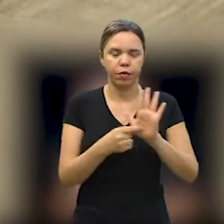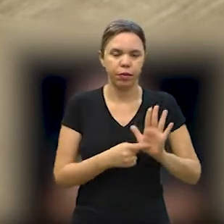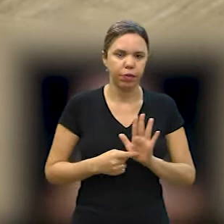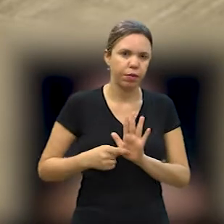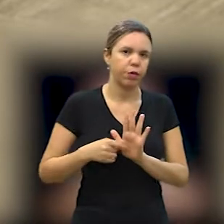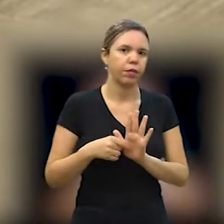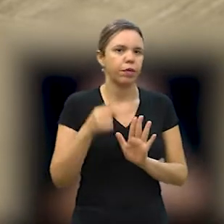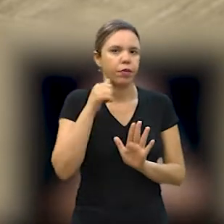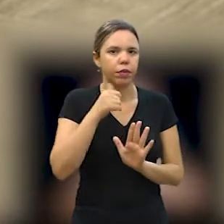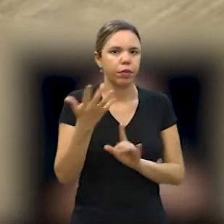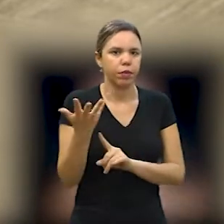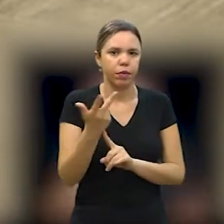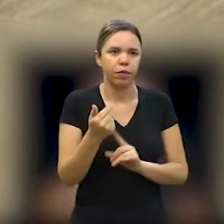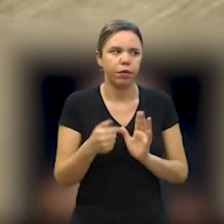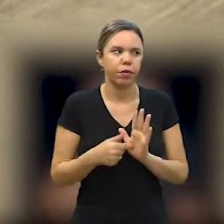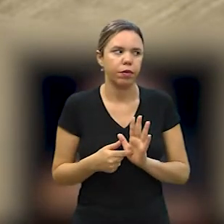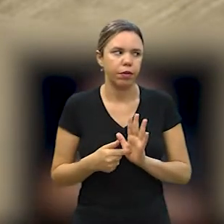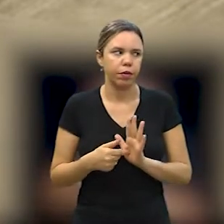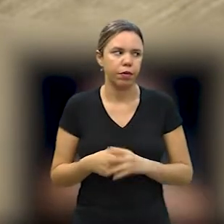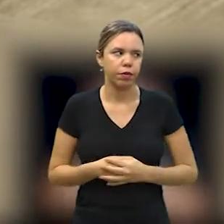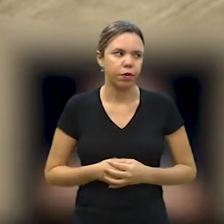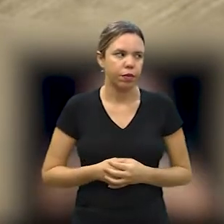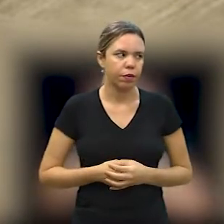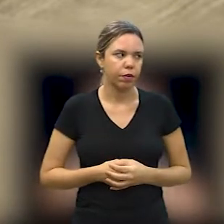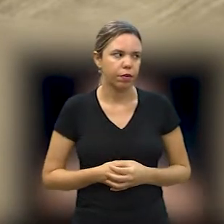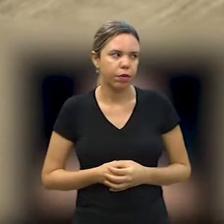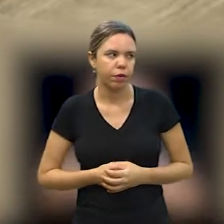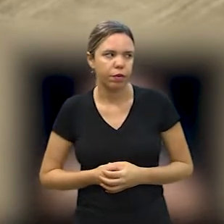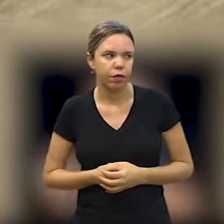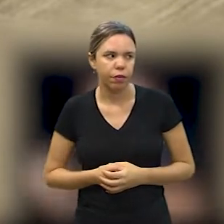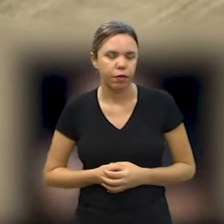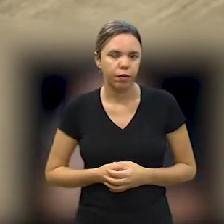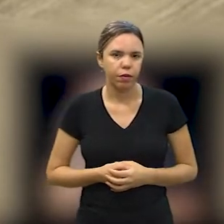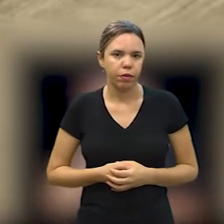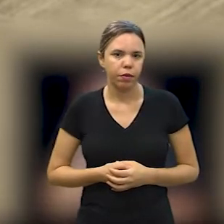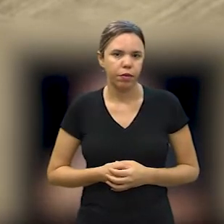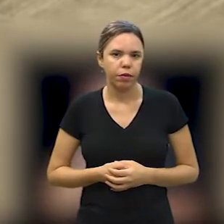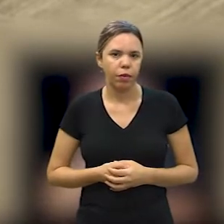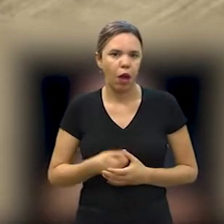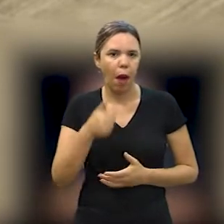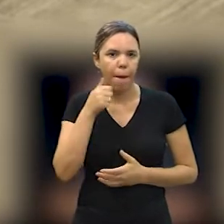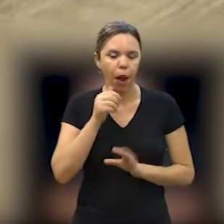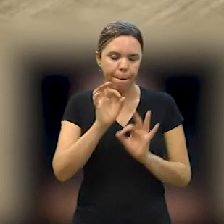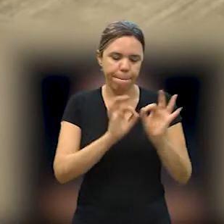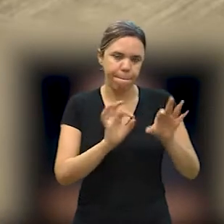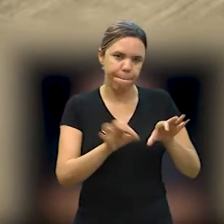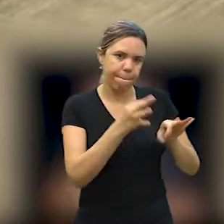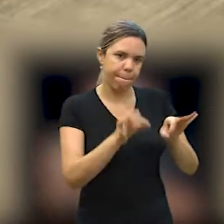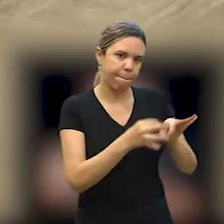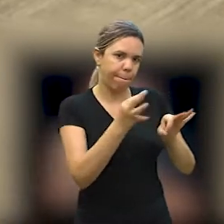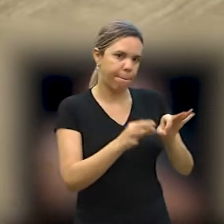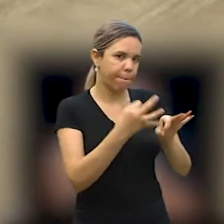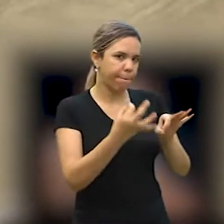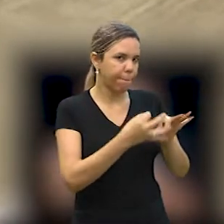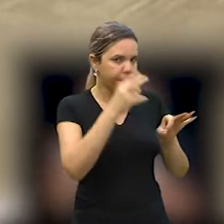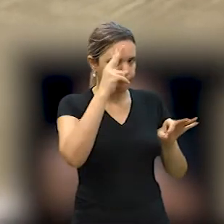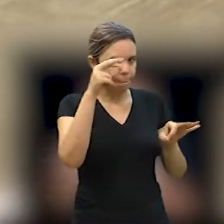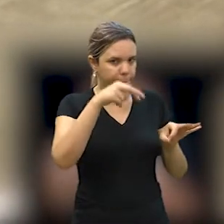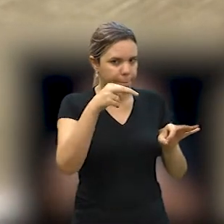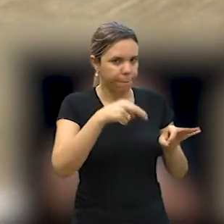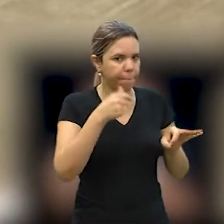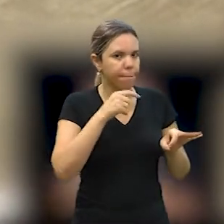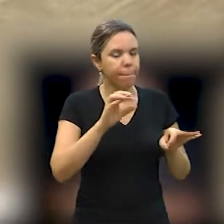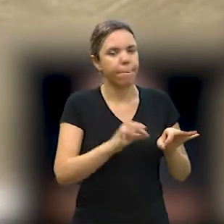produção dessas mulheres né das das bordadeiras isso